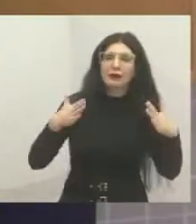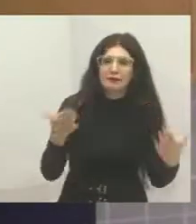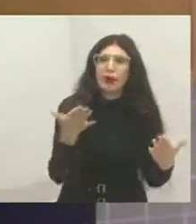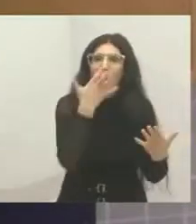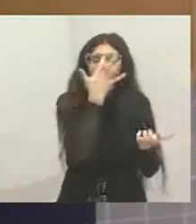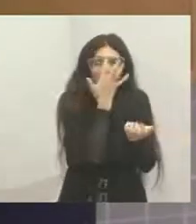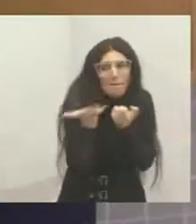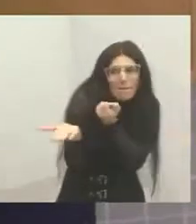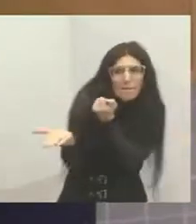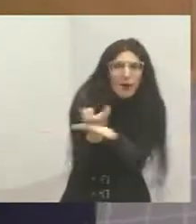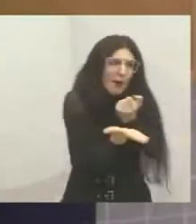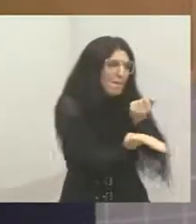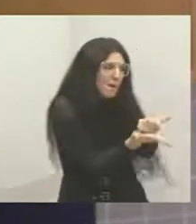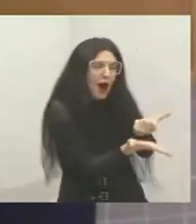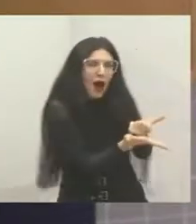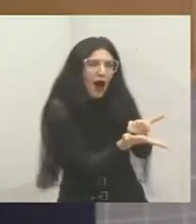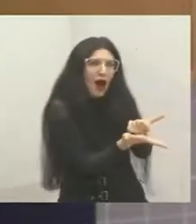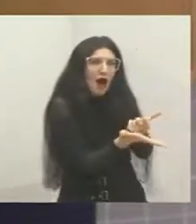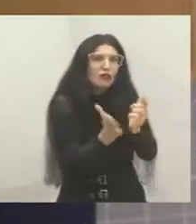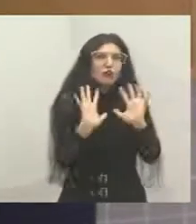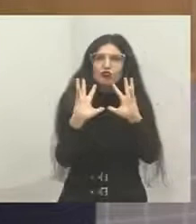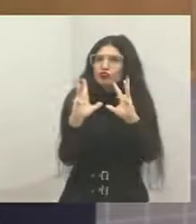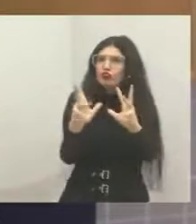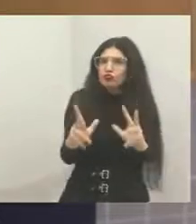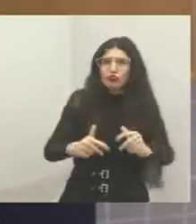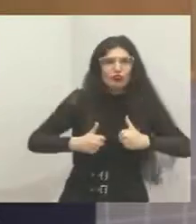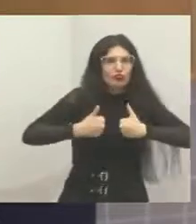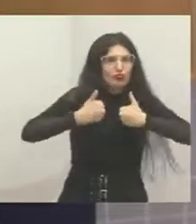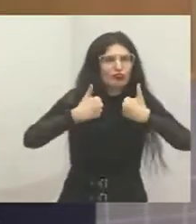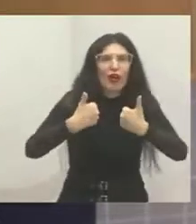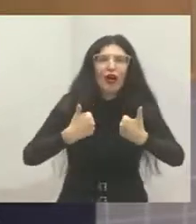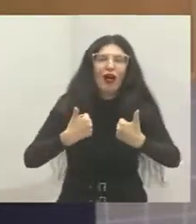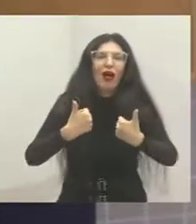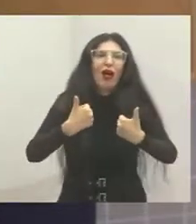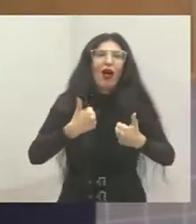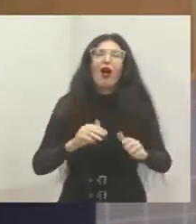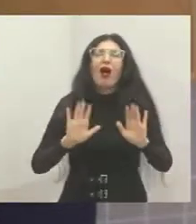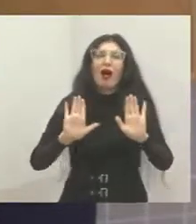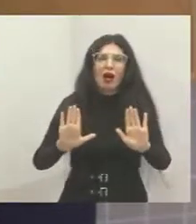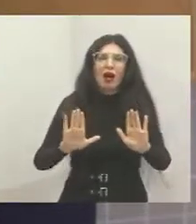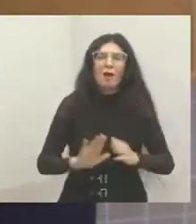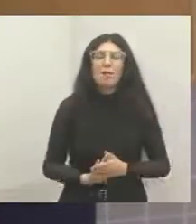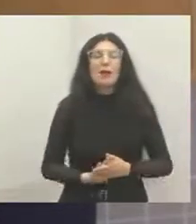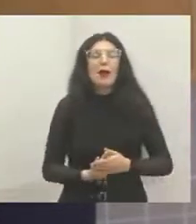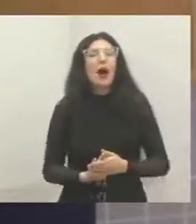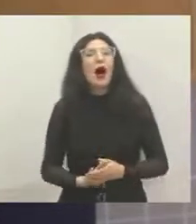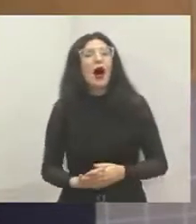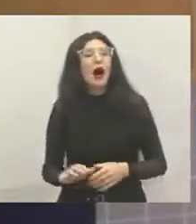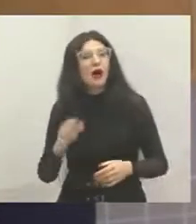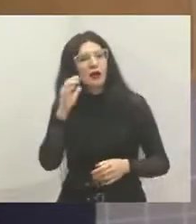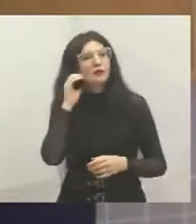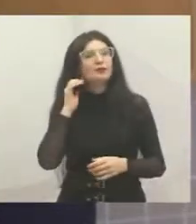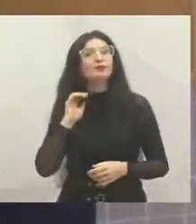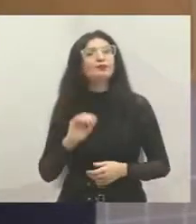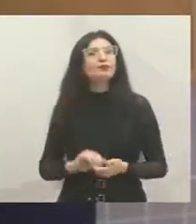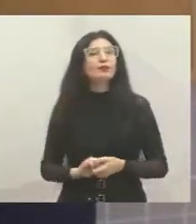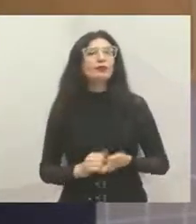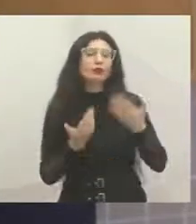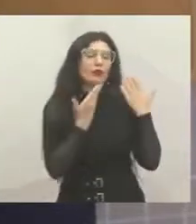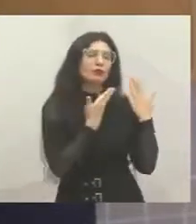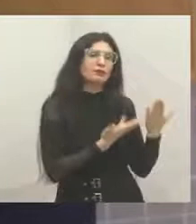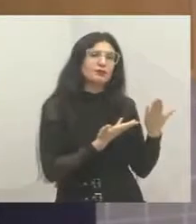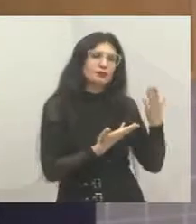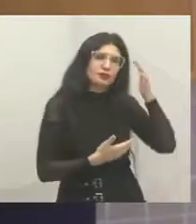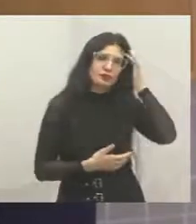resultado, deduzindo o seu salário com as despesas, você tem o resultado primário. Então, esse valor que aqui estamos